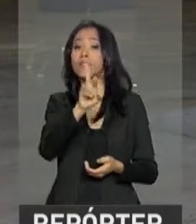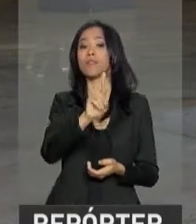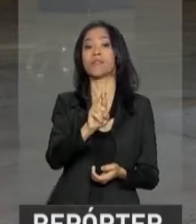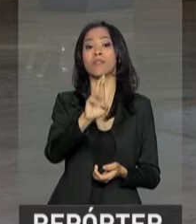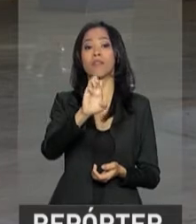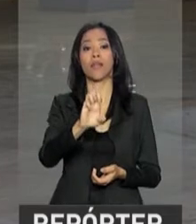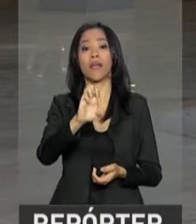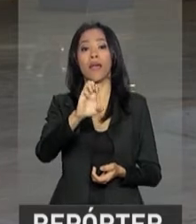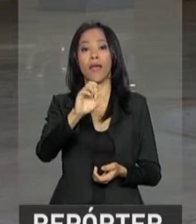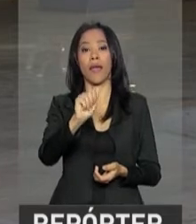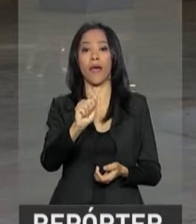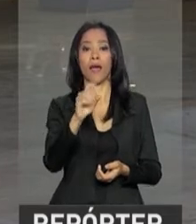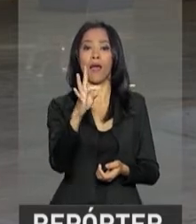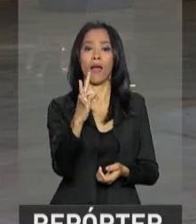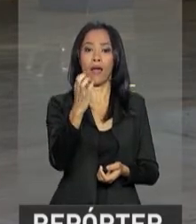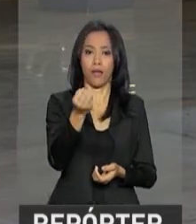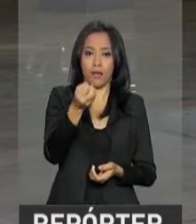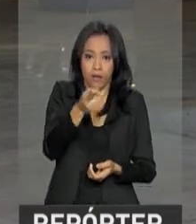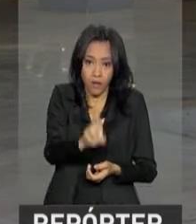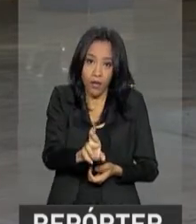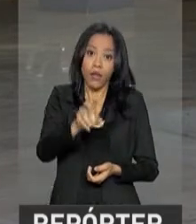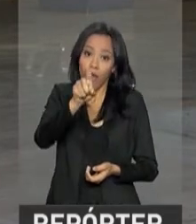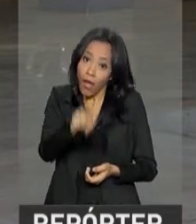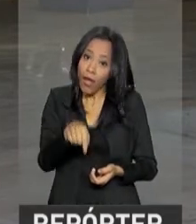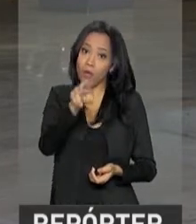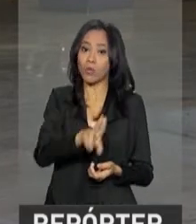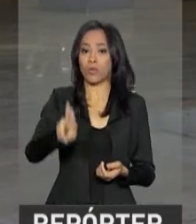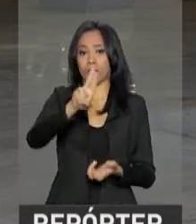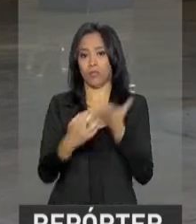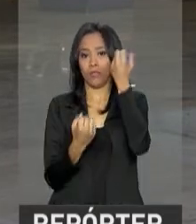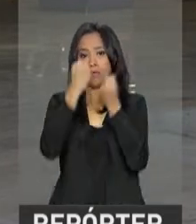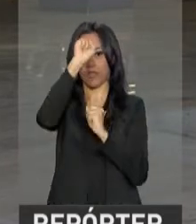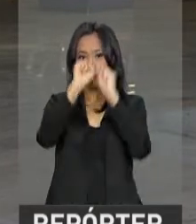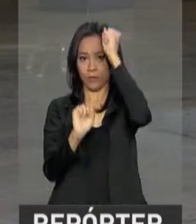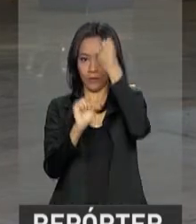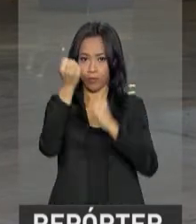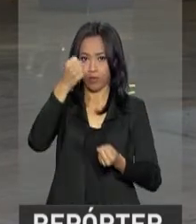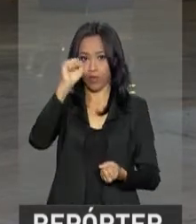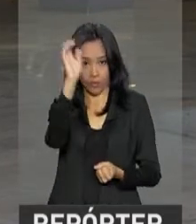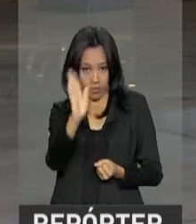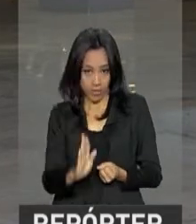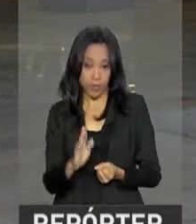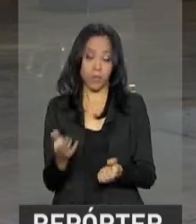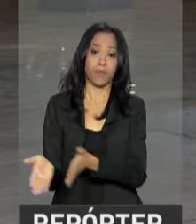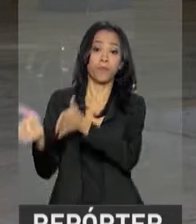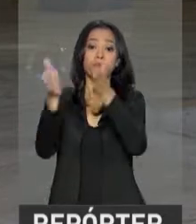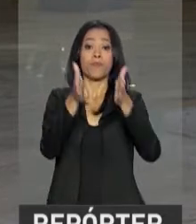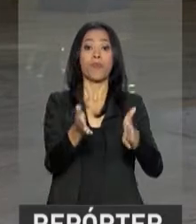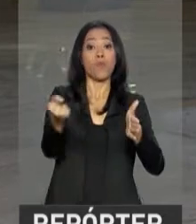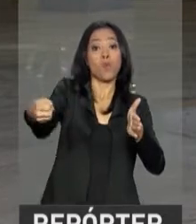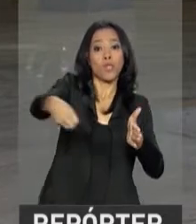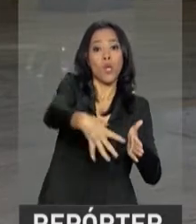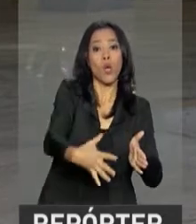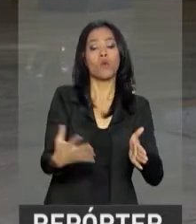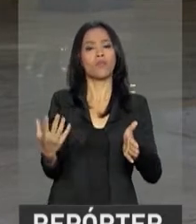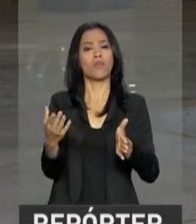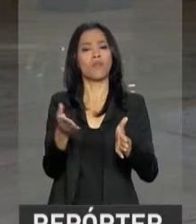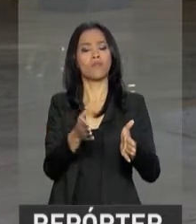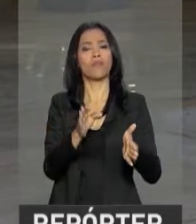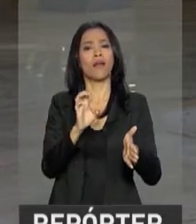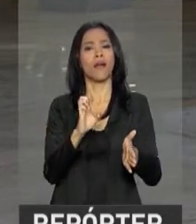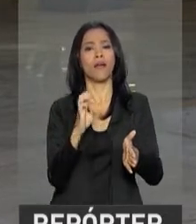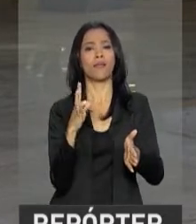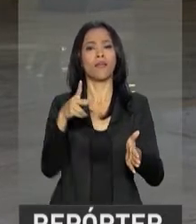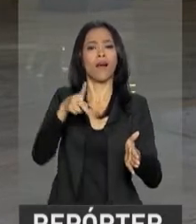utilizadas pela indústria brasileira e thaíssa em mais uma nova etapa das negociações com os caminhoneiros